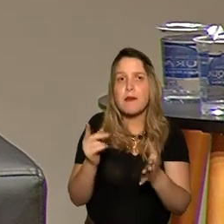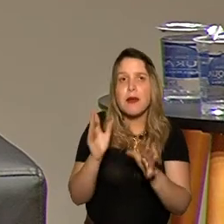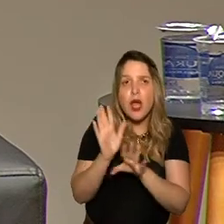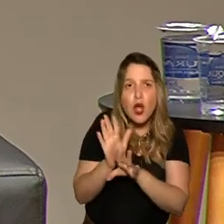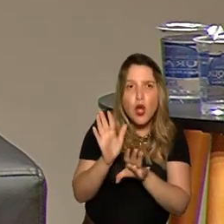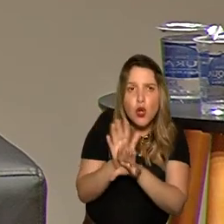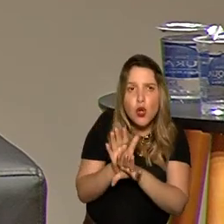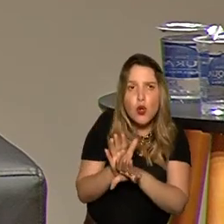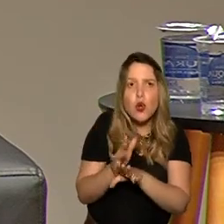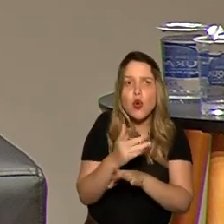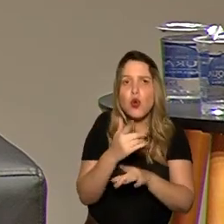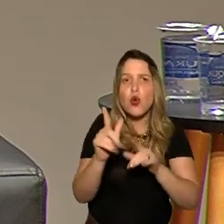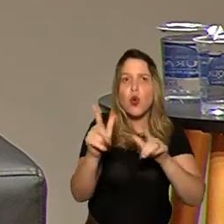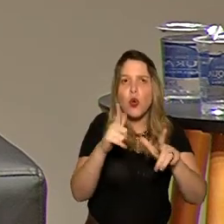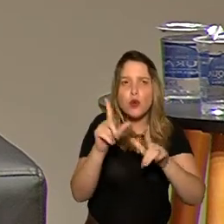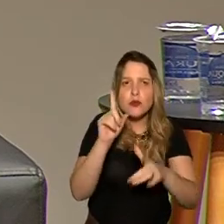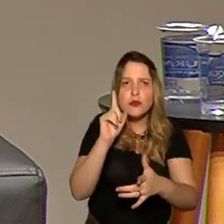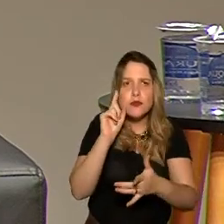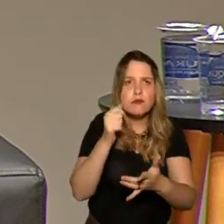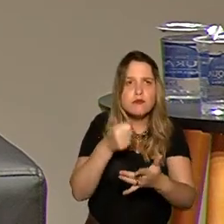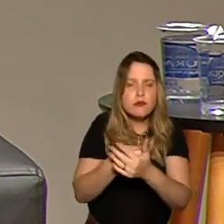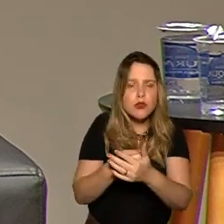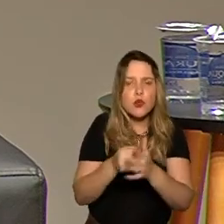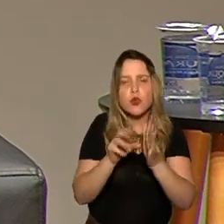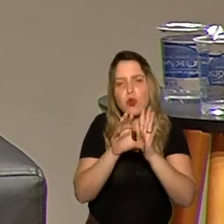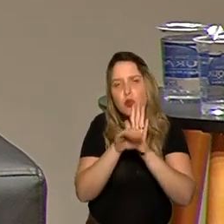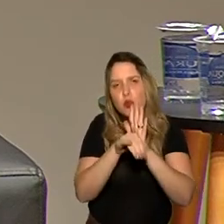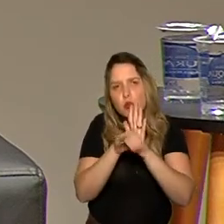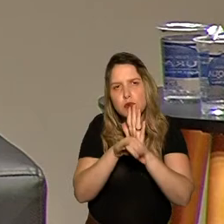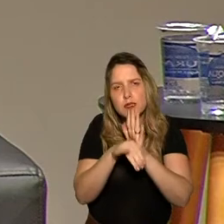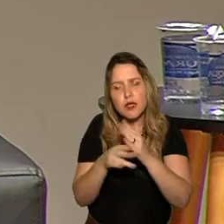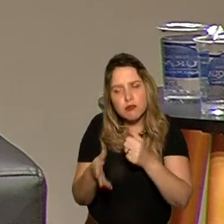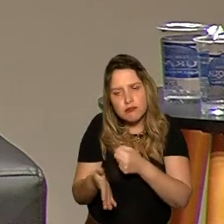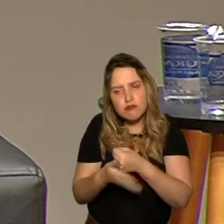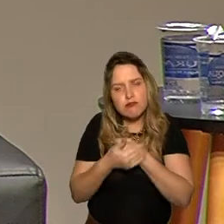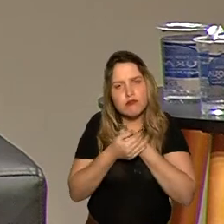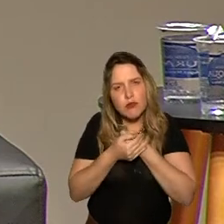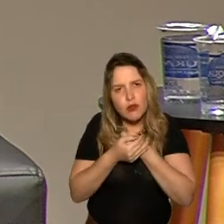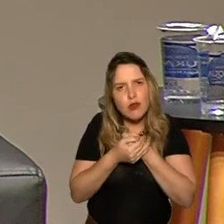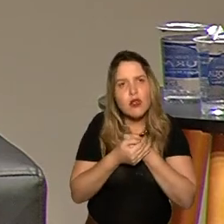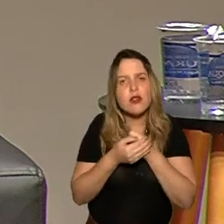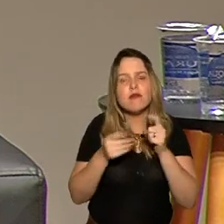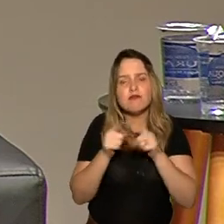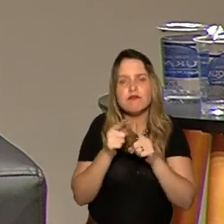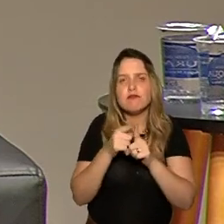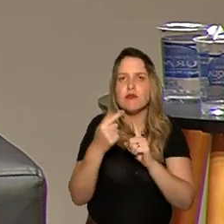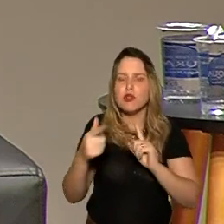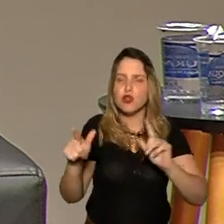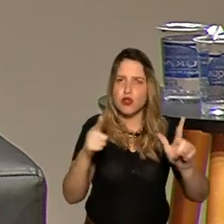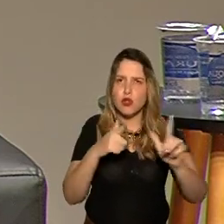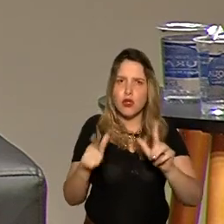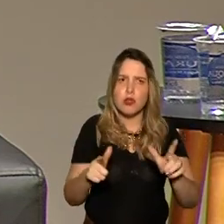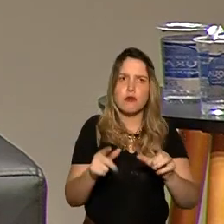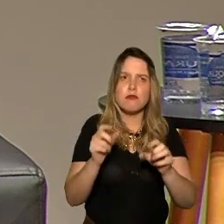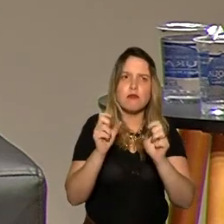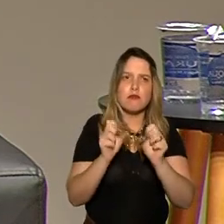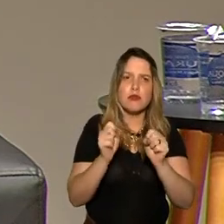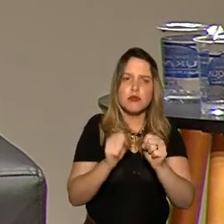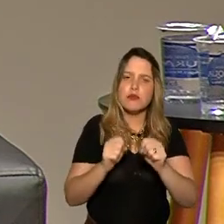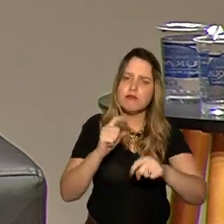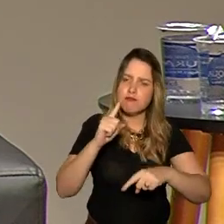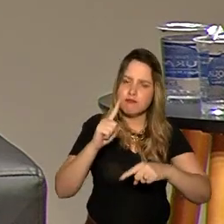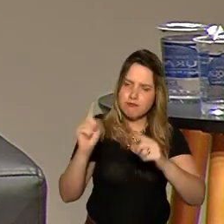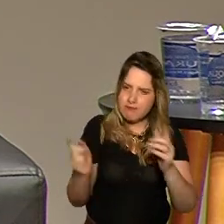com outras instituições com centros de acolhida com grupos de militância que atuam no território e